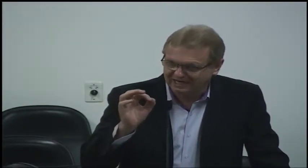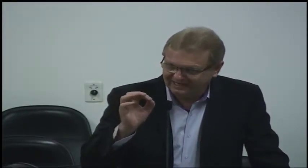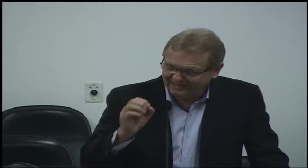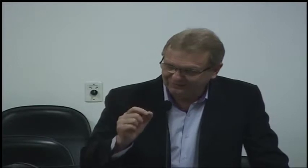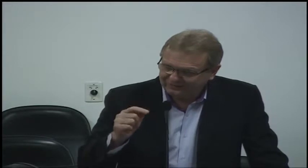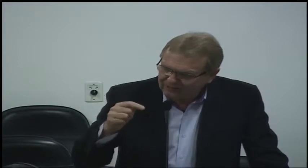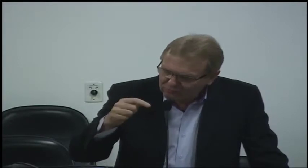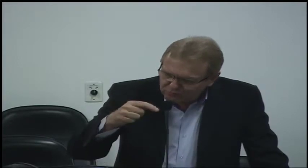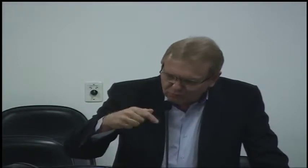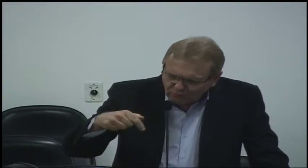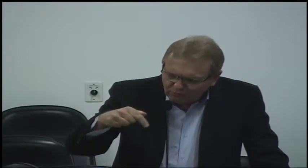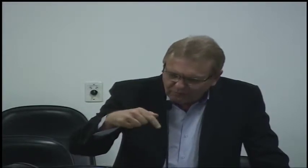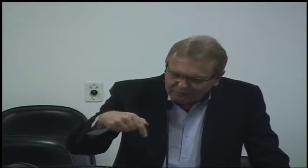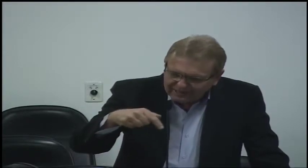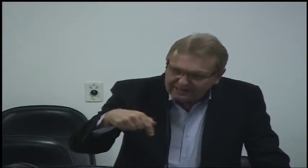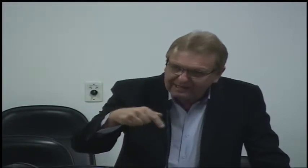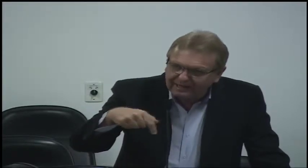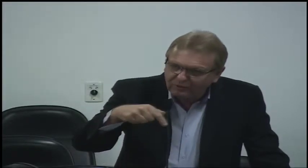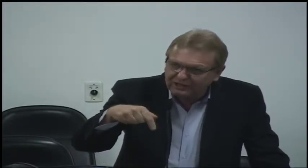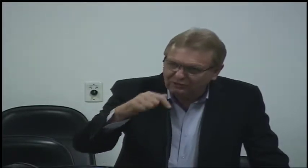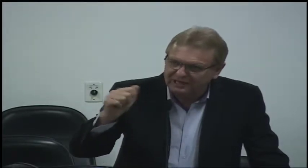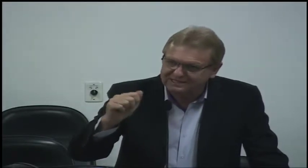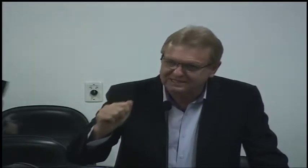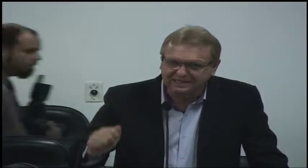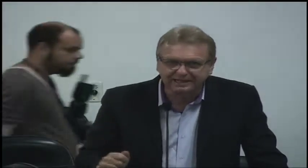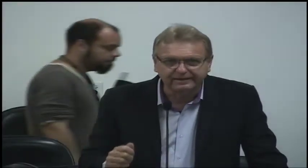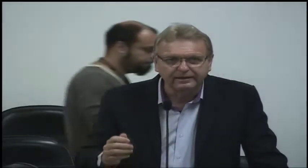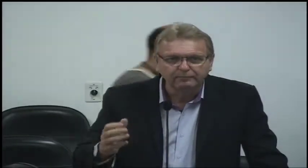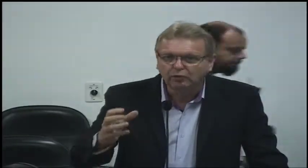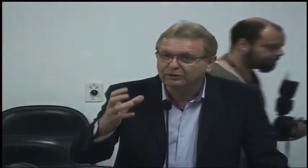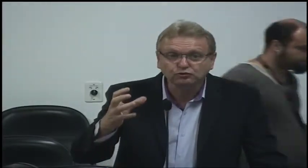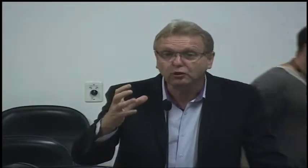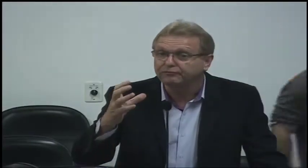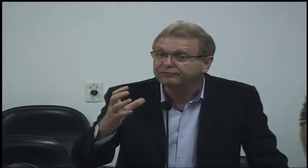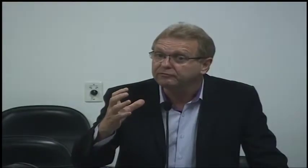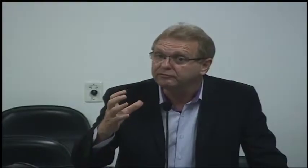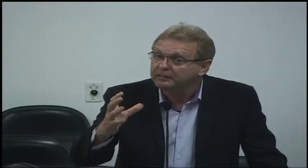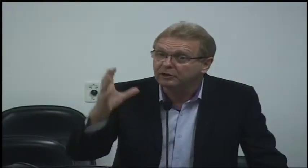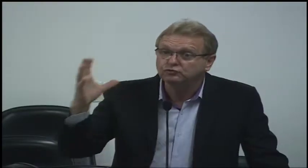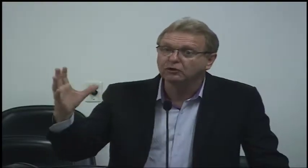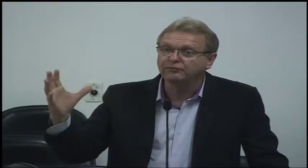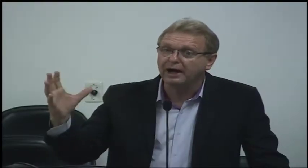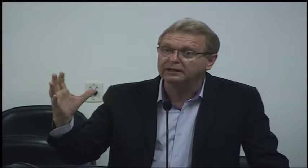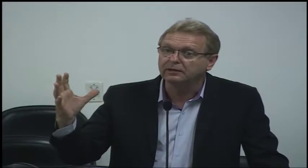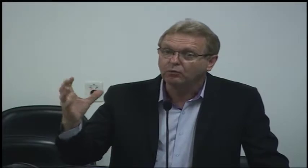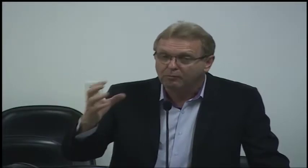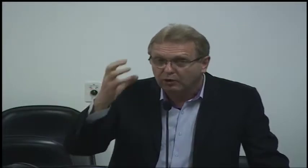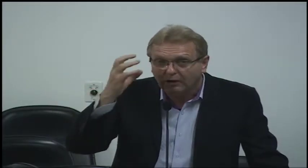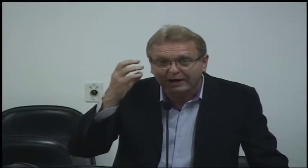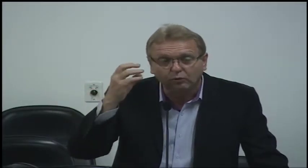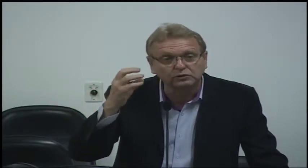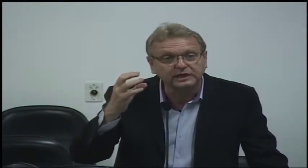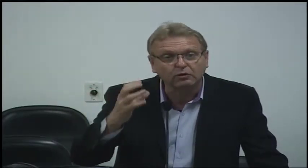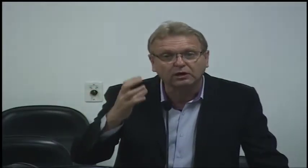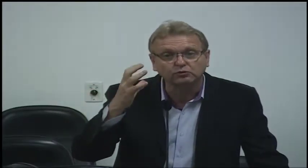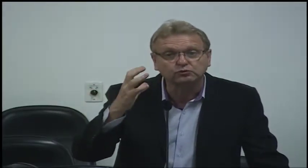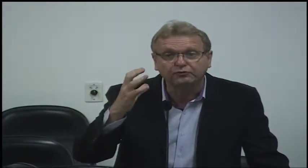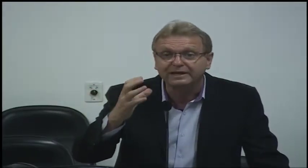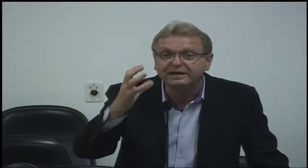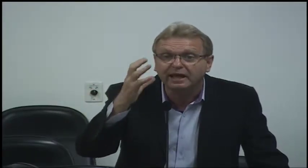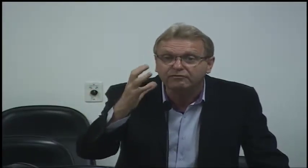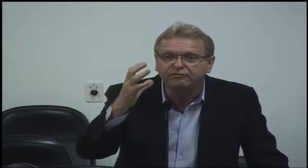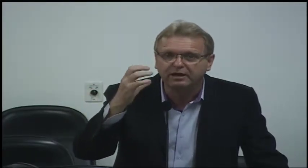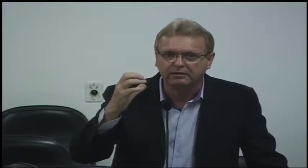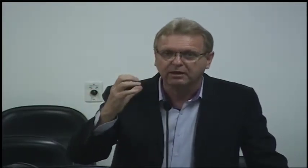Motopeças Carneiro, tem uma pequena rotatóriazinha ali, pô, tem um sofá. Sempre tem um sofá ali. Como que o cara consegue colocar um